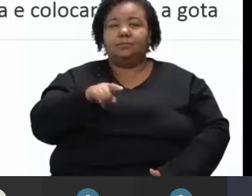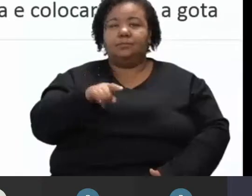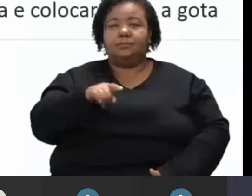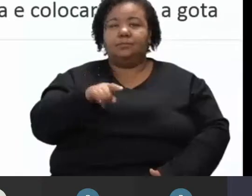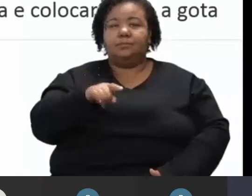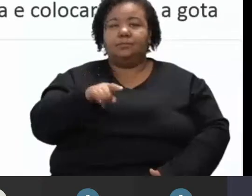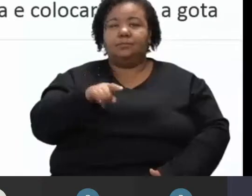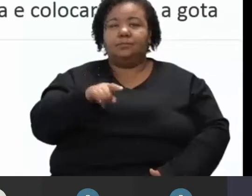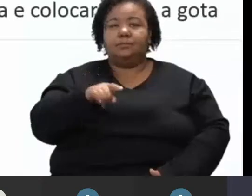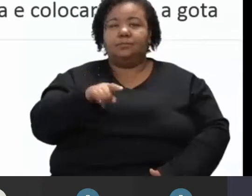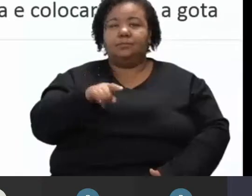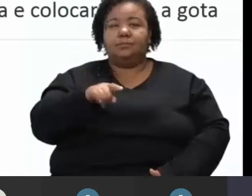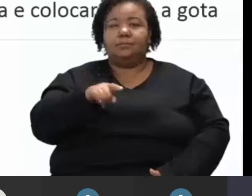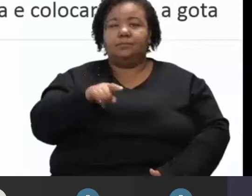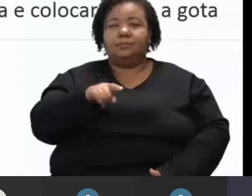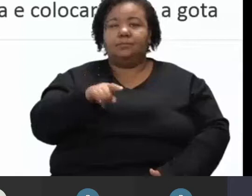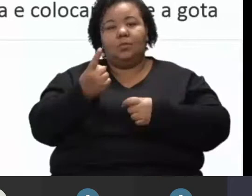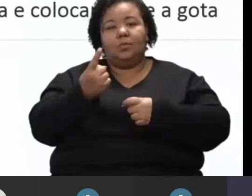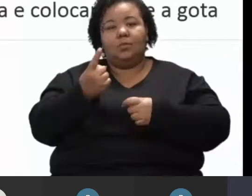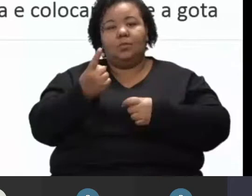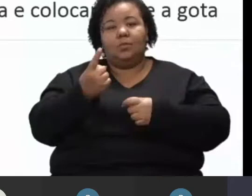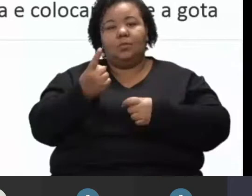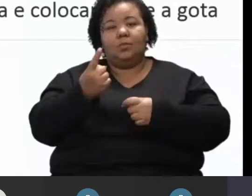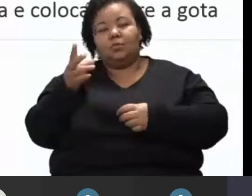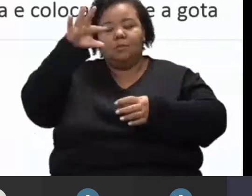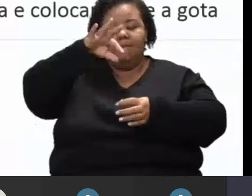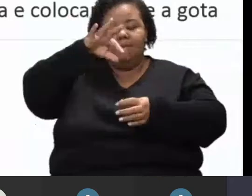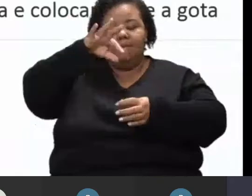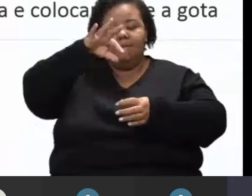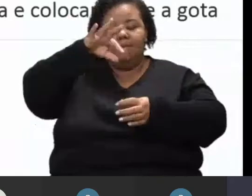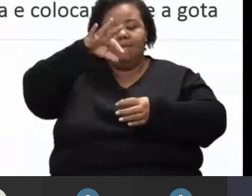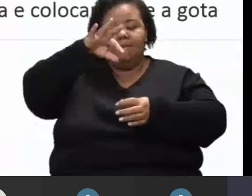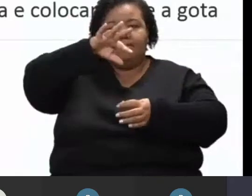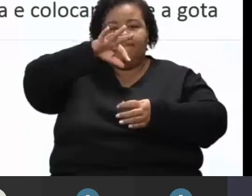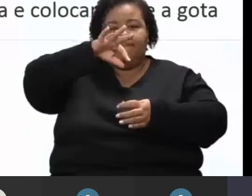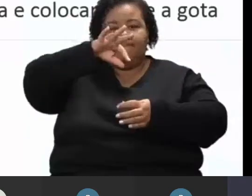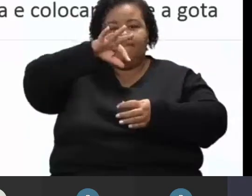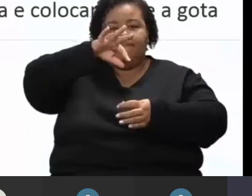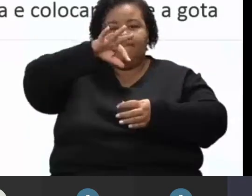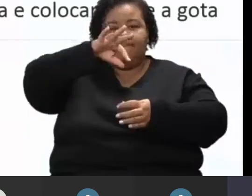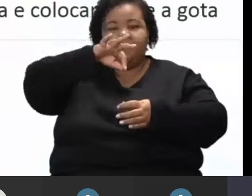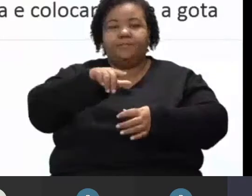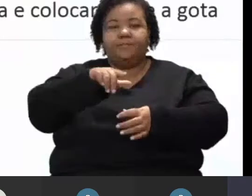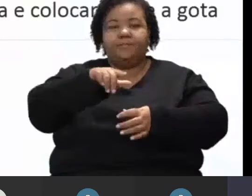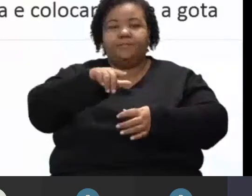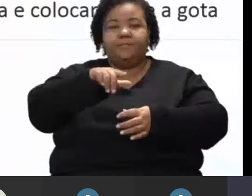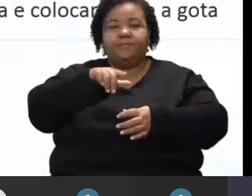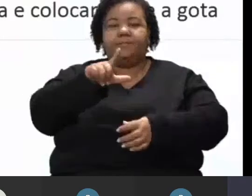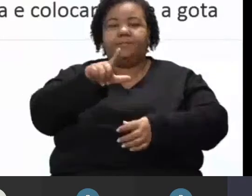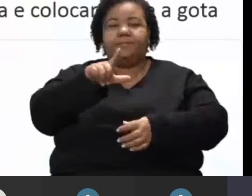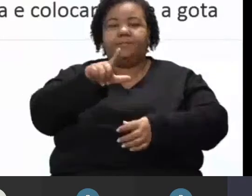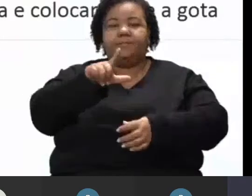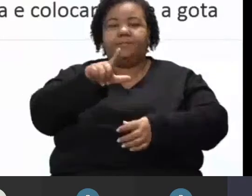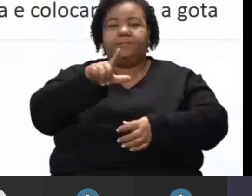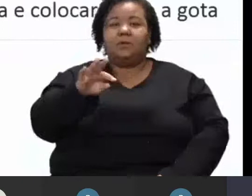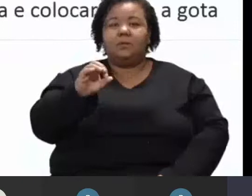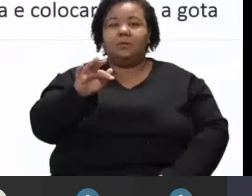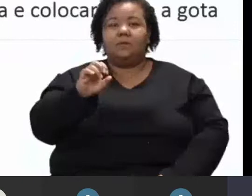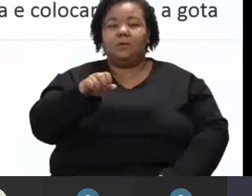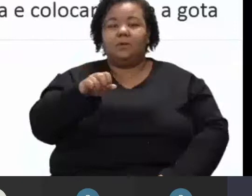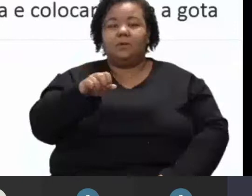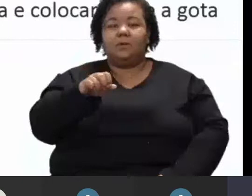uma ou duas gotas de lactofenol de algodão sobre a lâmina e vai cobrir essa